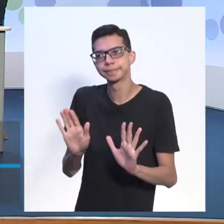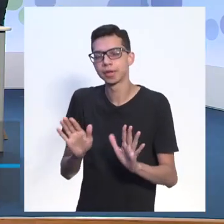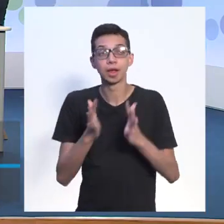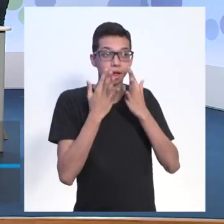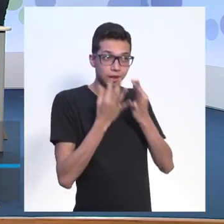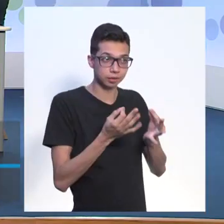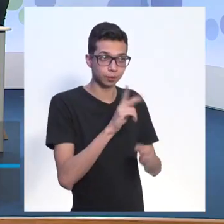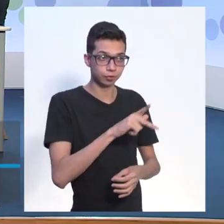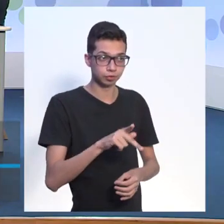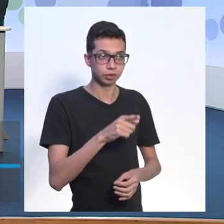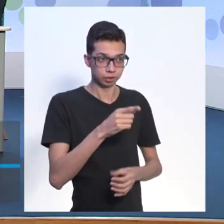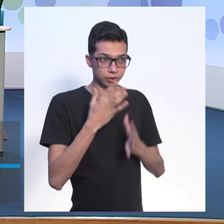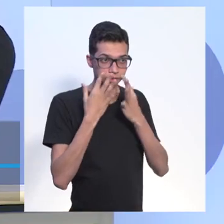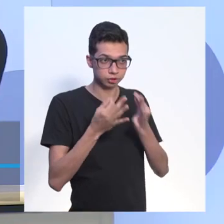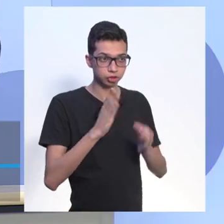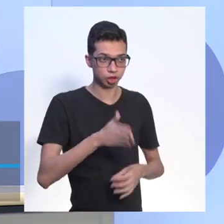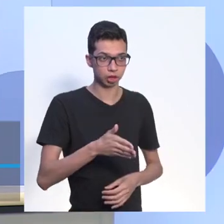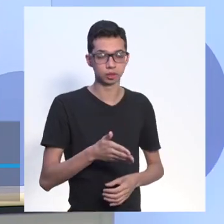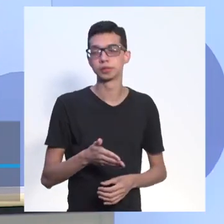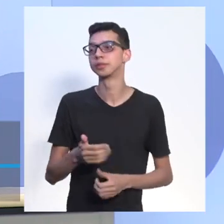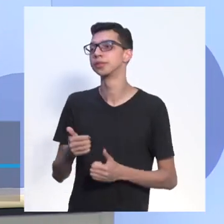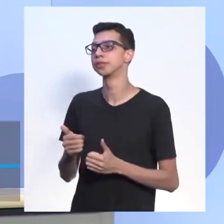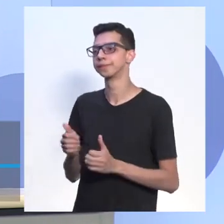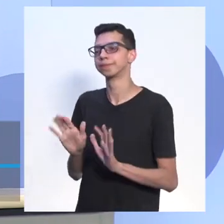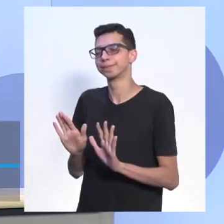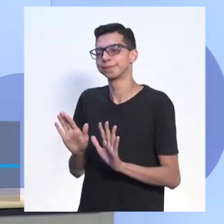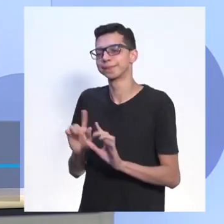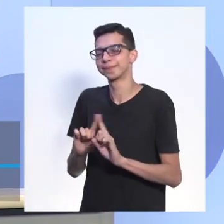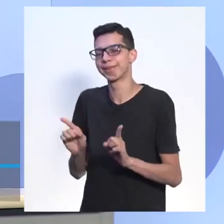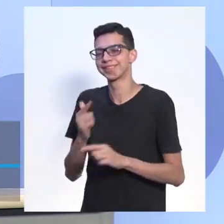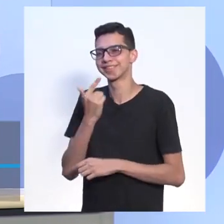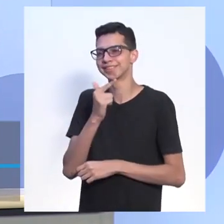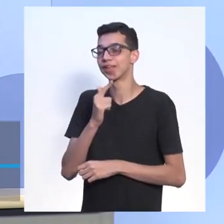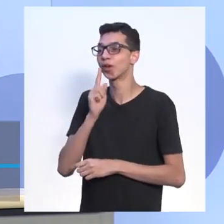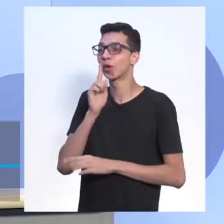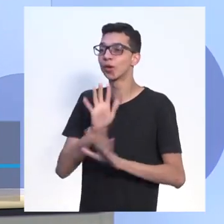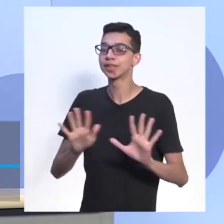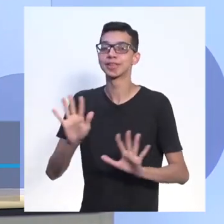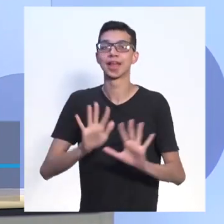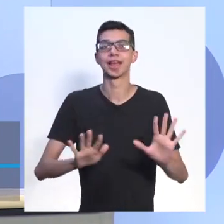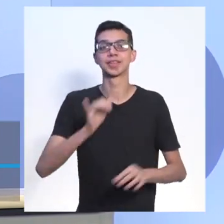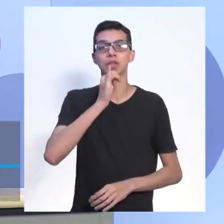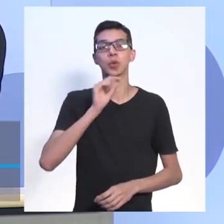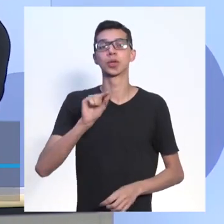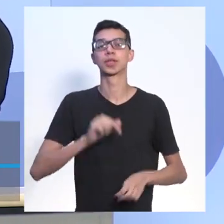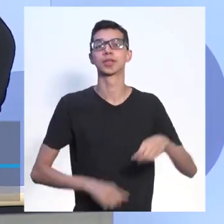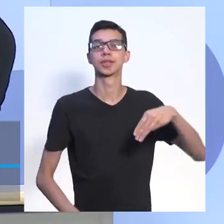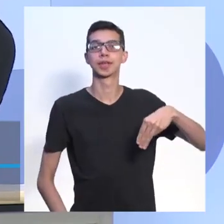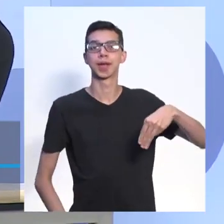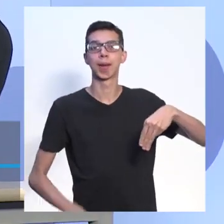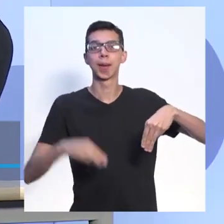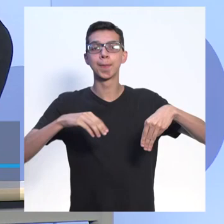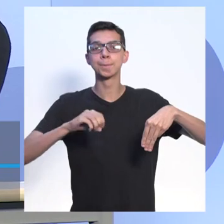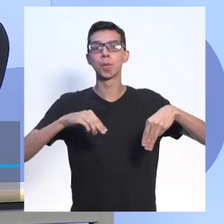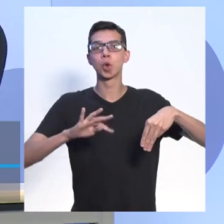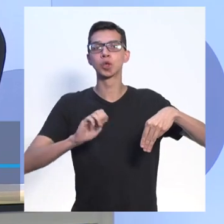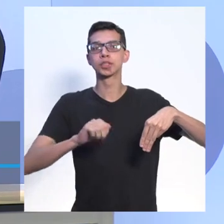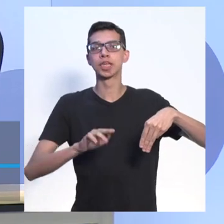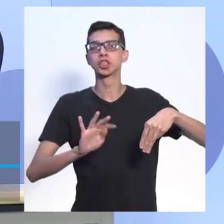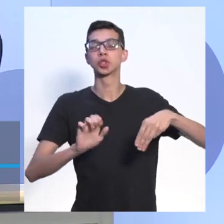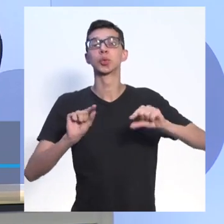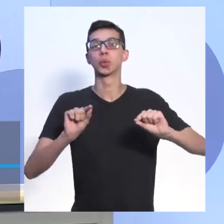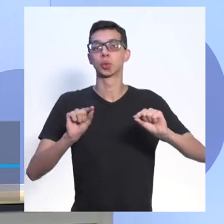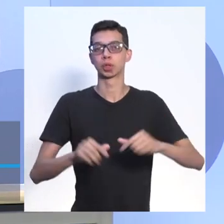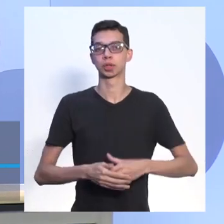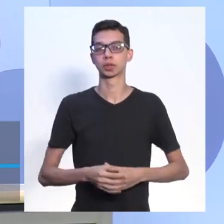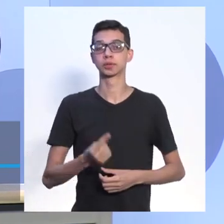tá certo, é Concentrou? isso aí. Concentra. É isso aí. Toma só esse cuidado que montante, né, Ale, já é o